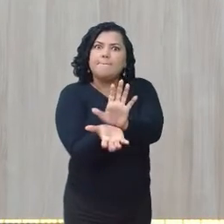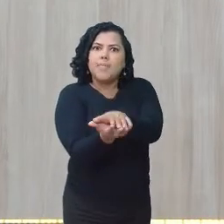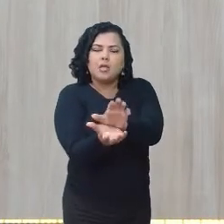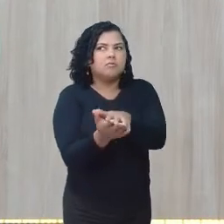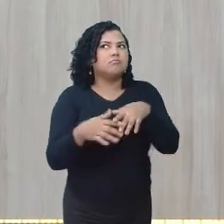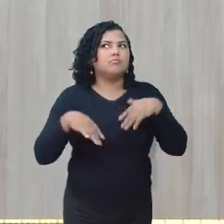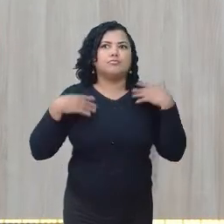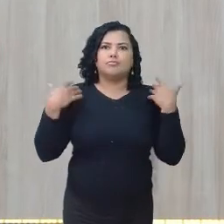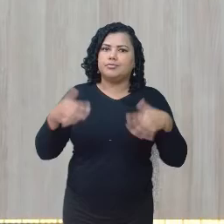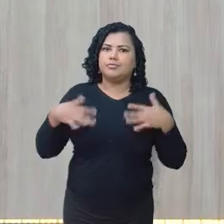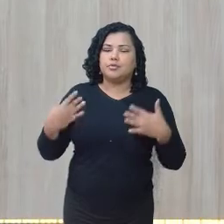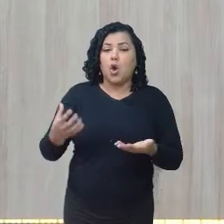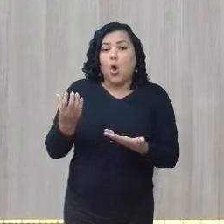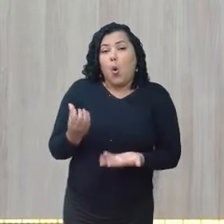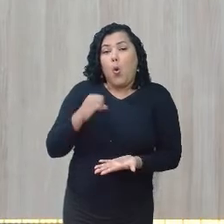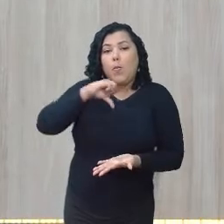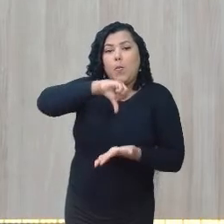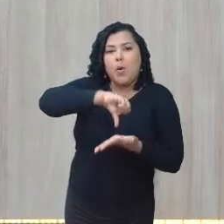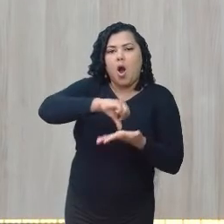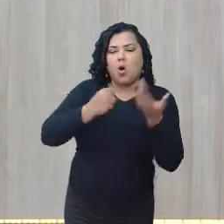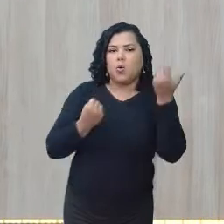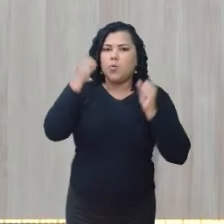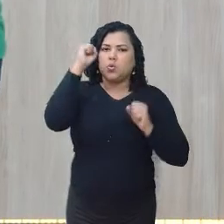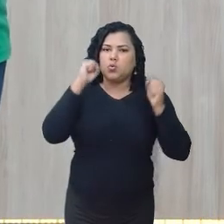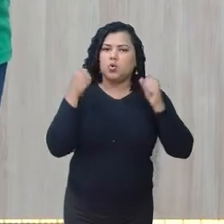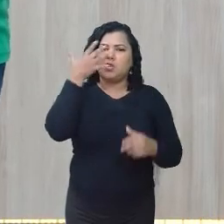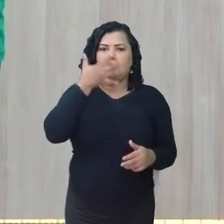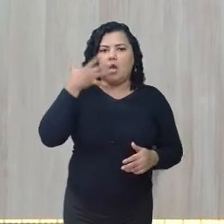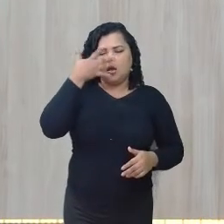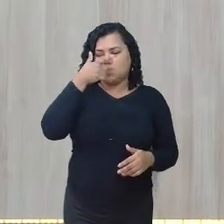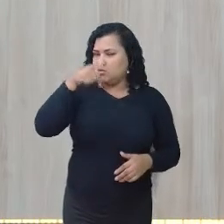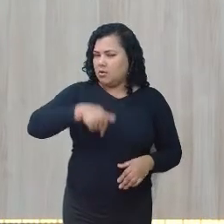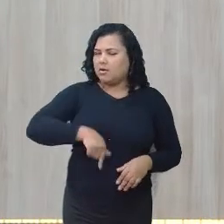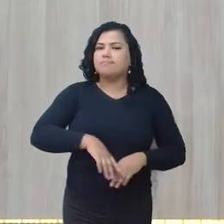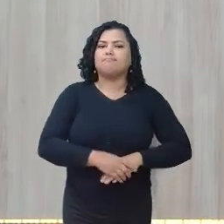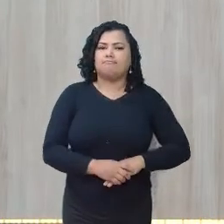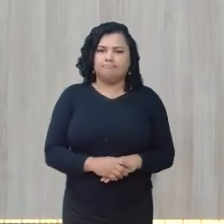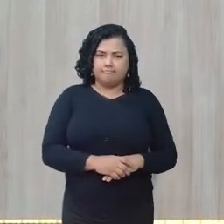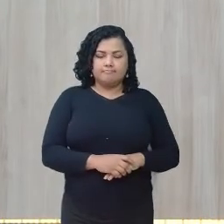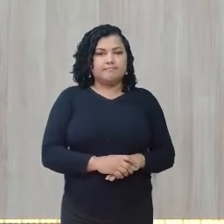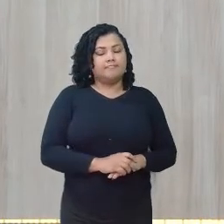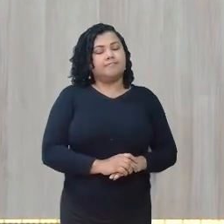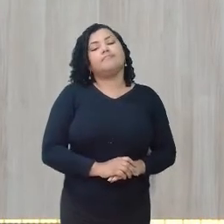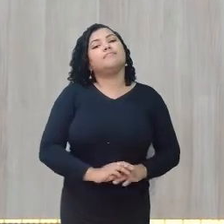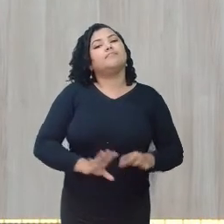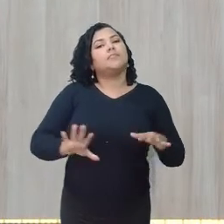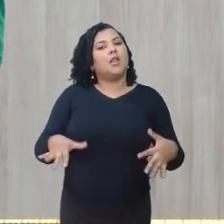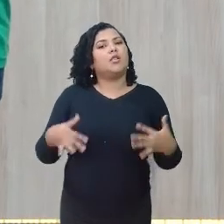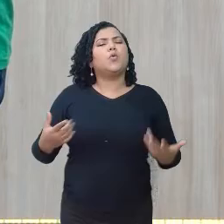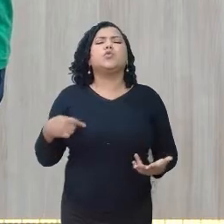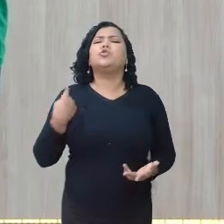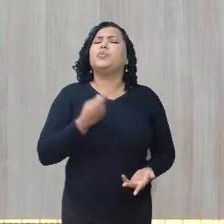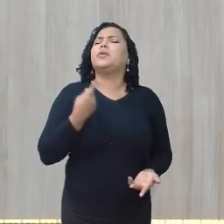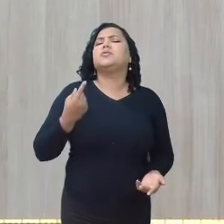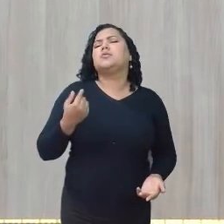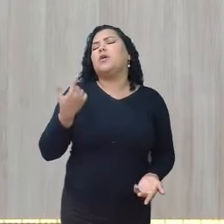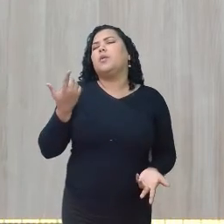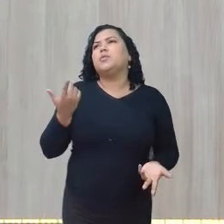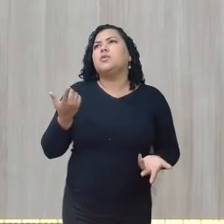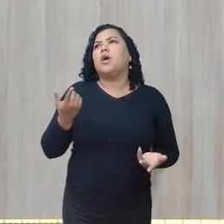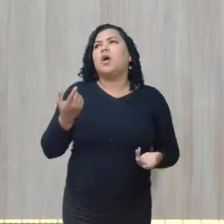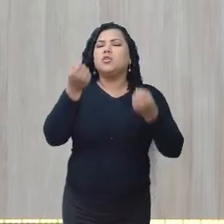grande centro produtor de açúcar. Né? Então, uma coisa que a gente tem que falar para